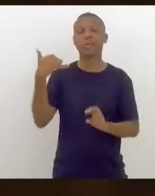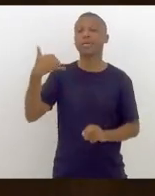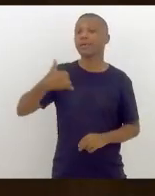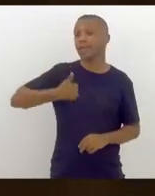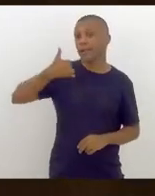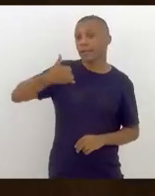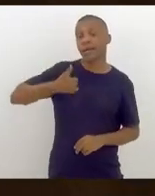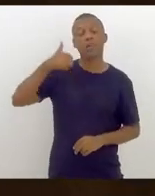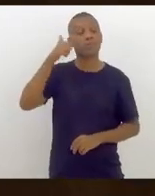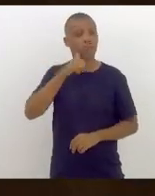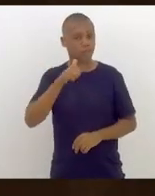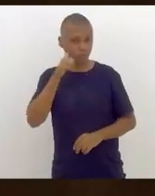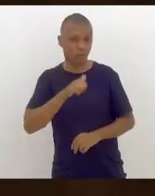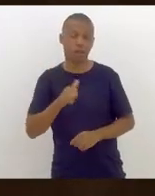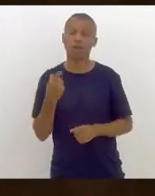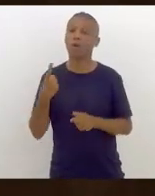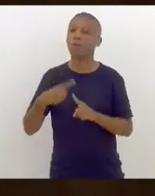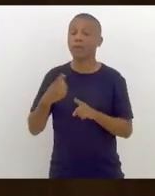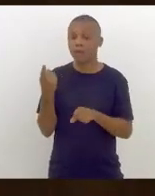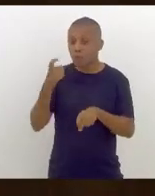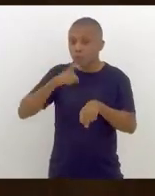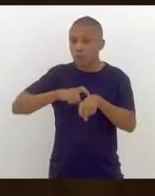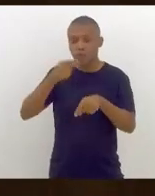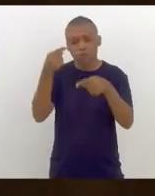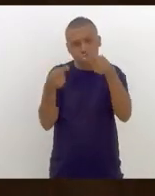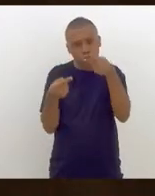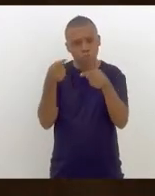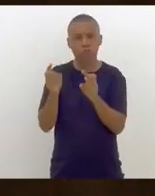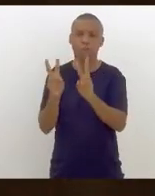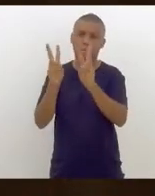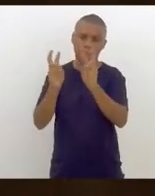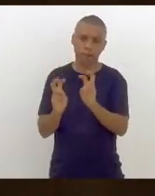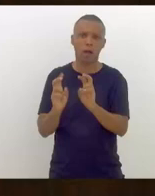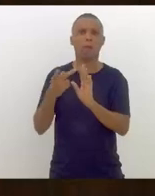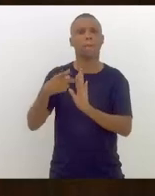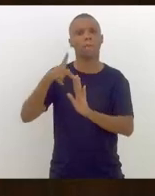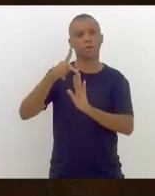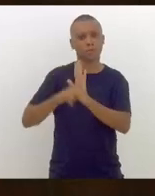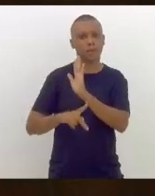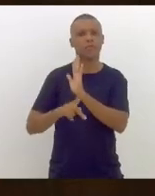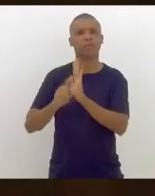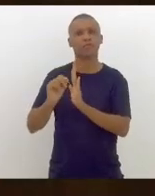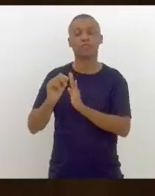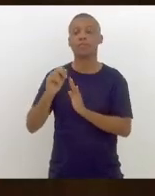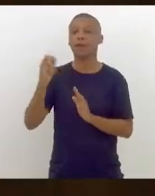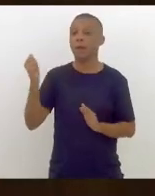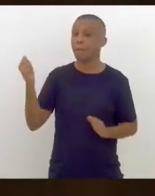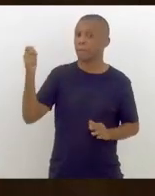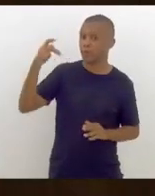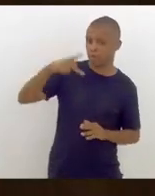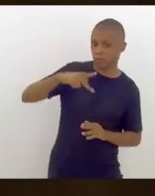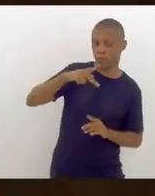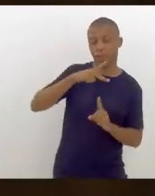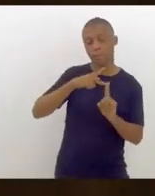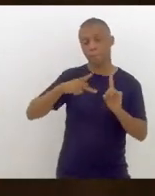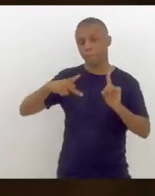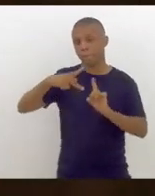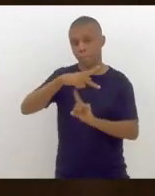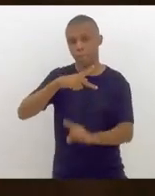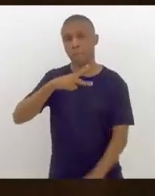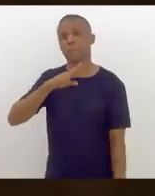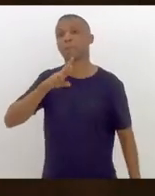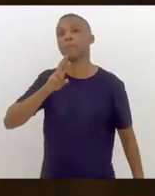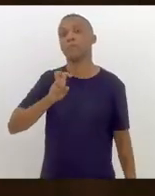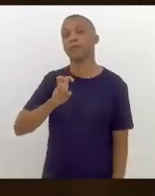das mulheres porque quando discutimos aqui o projeto de previdência dos Servidores do Estado